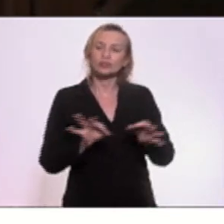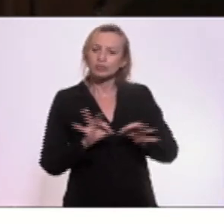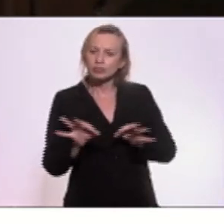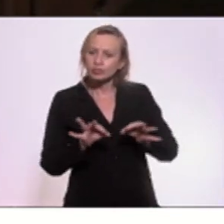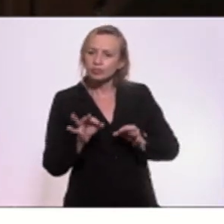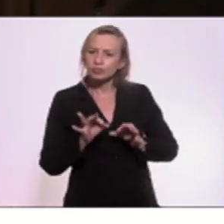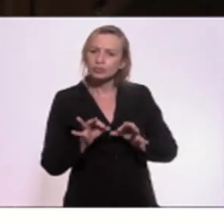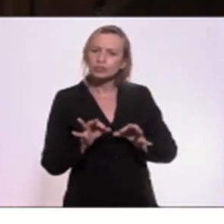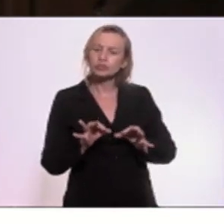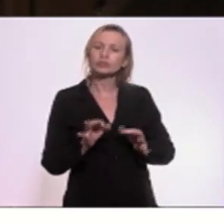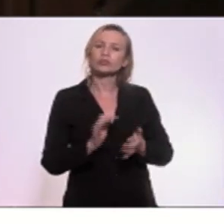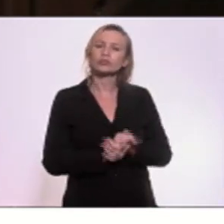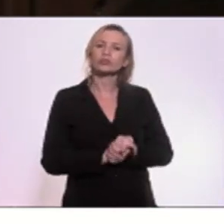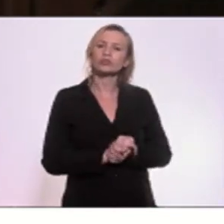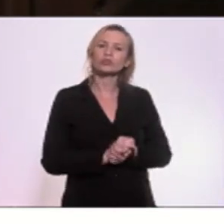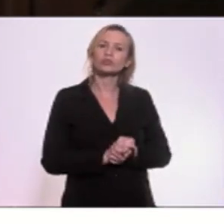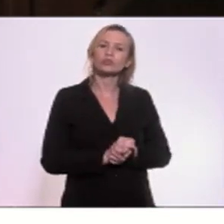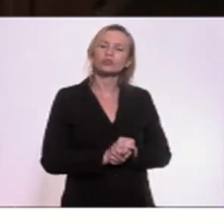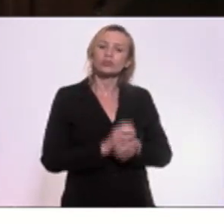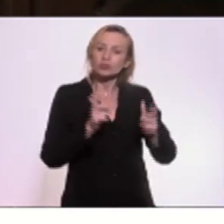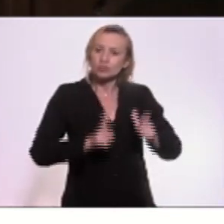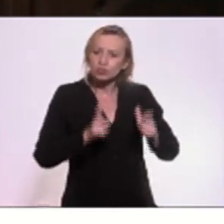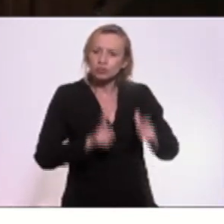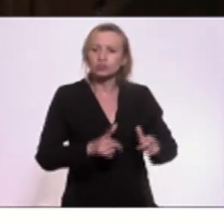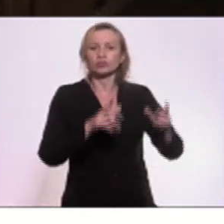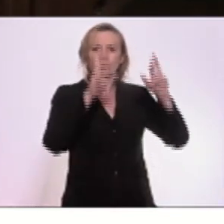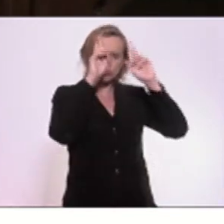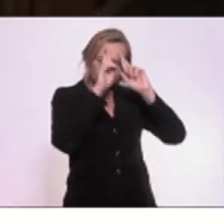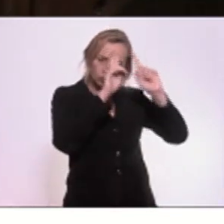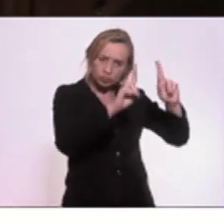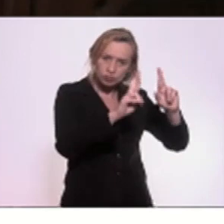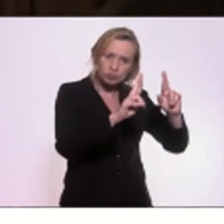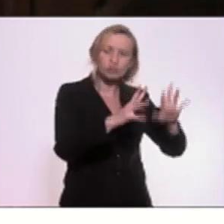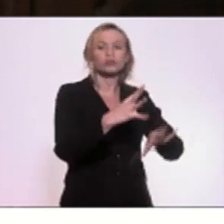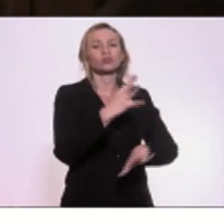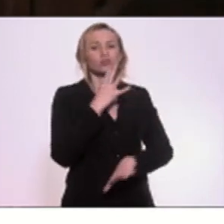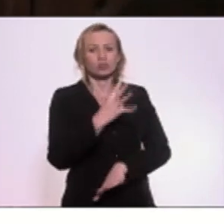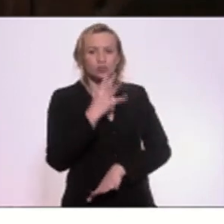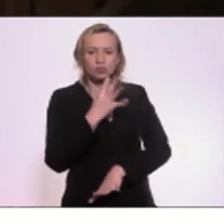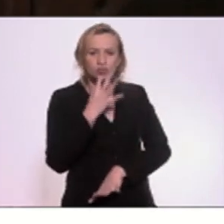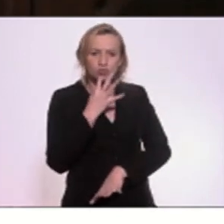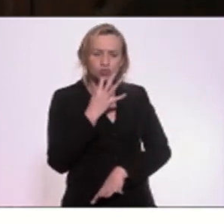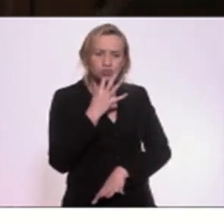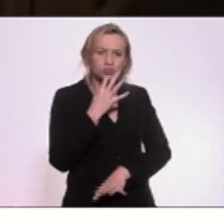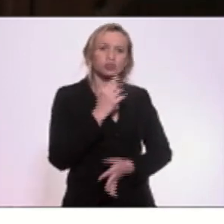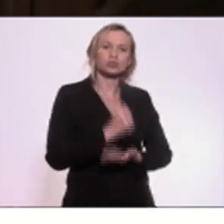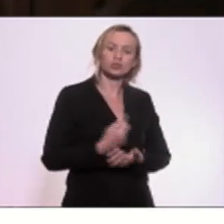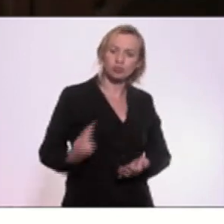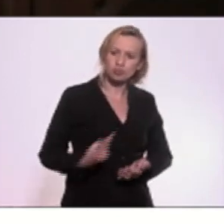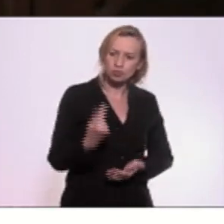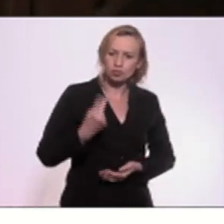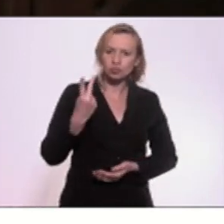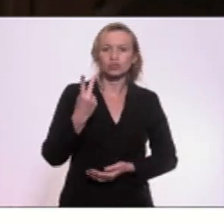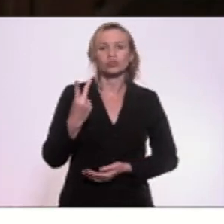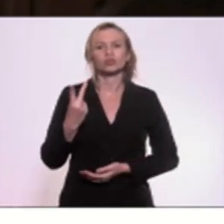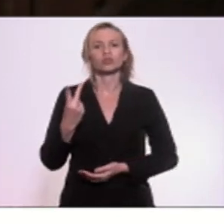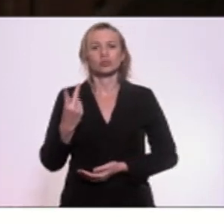a ocupação dos espaços responsáveis pelo conhecimento e pela preservação